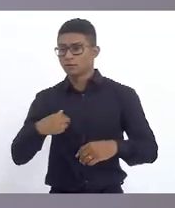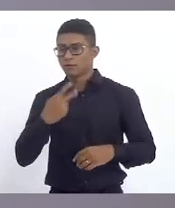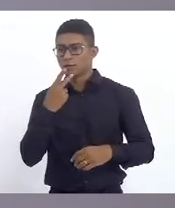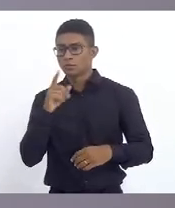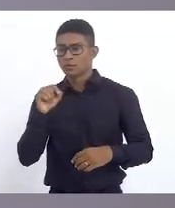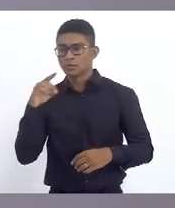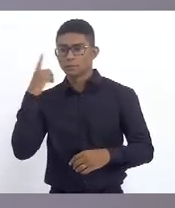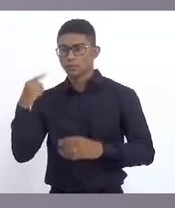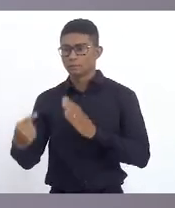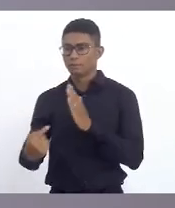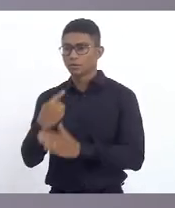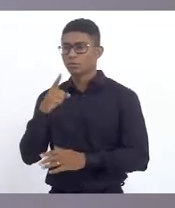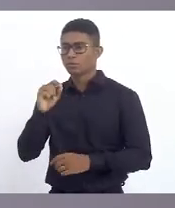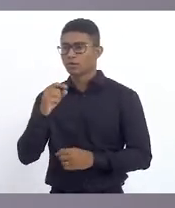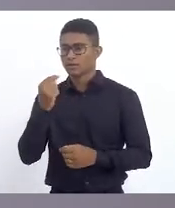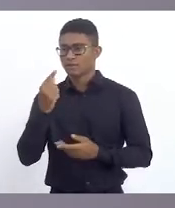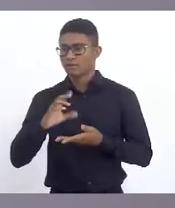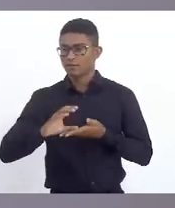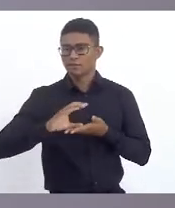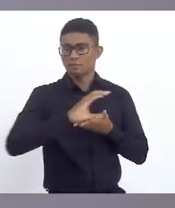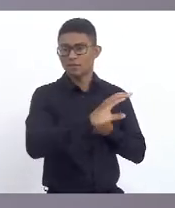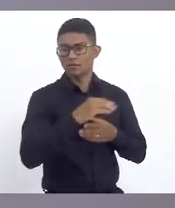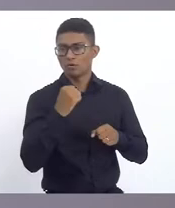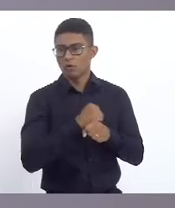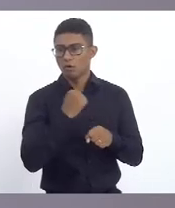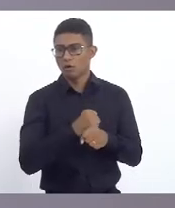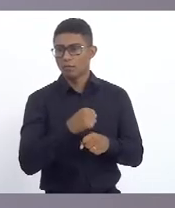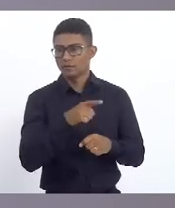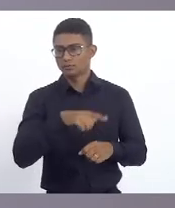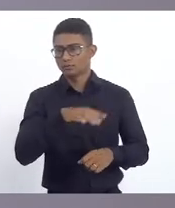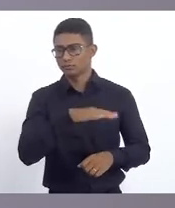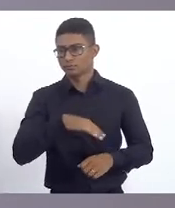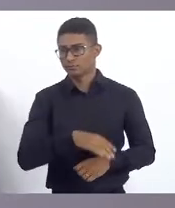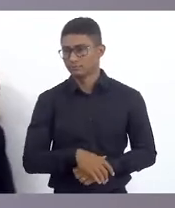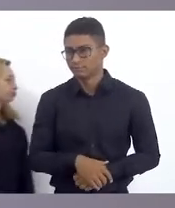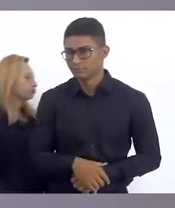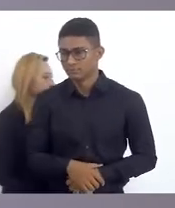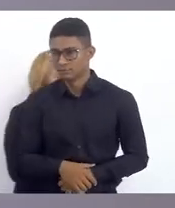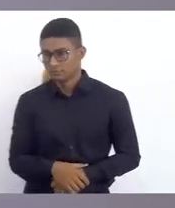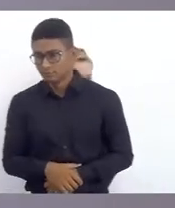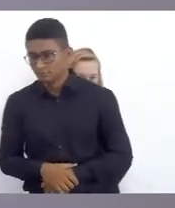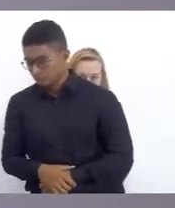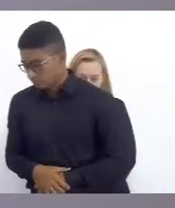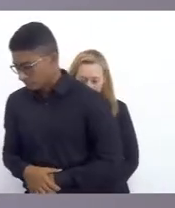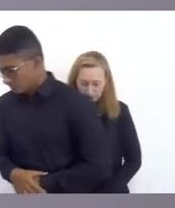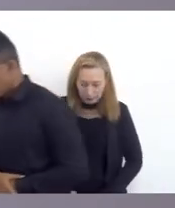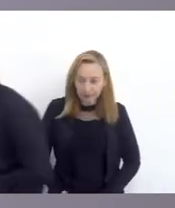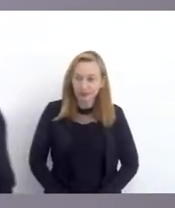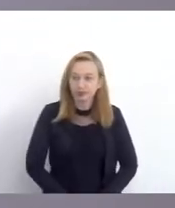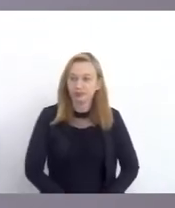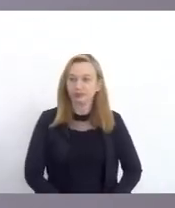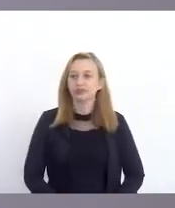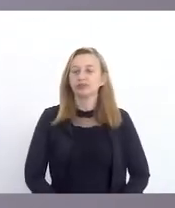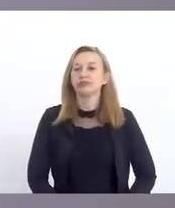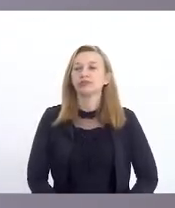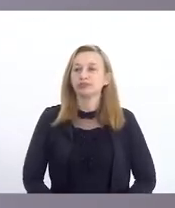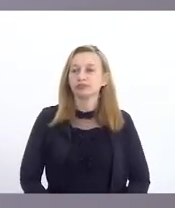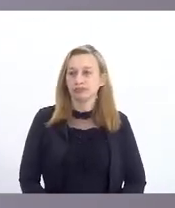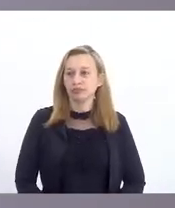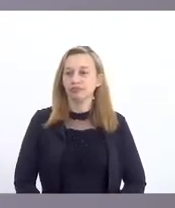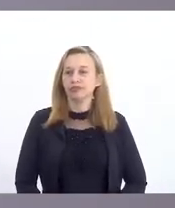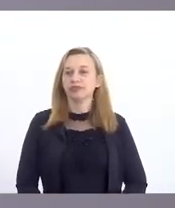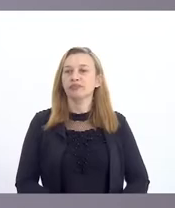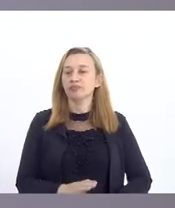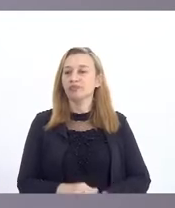perguntou, sobre os investimentos das obras da Baixada Fluminense. Tá? É, vamos lá, por favor. Mais